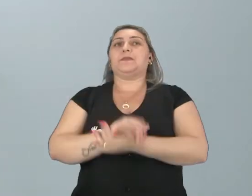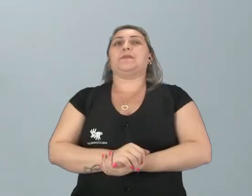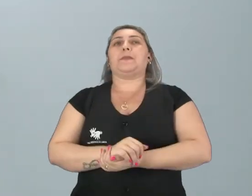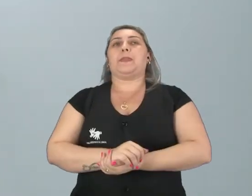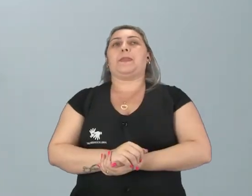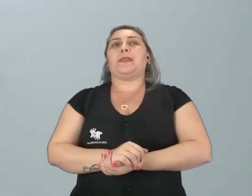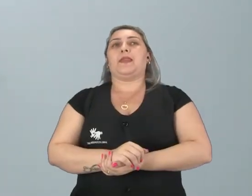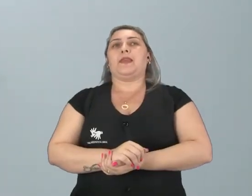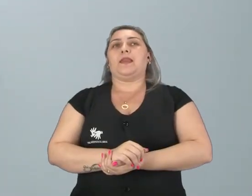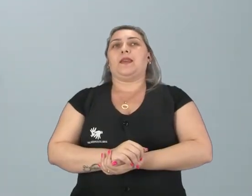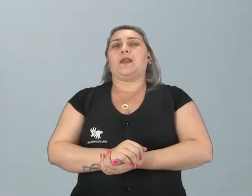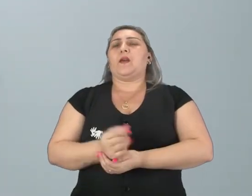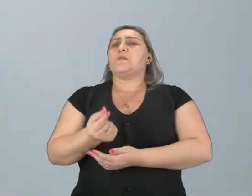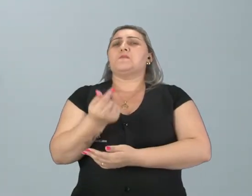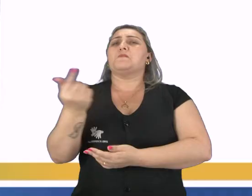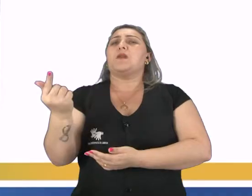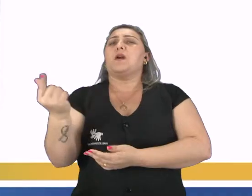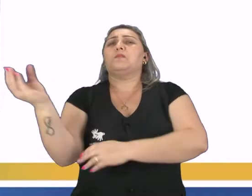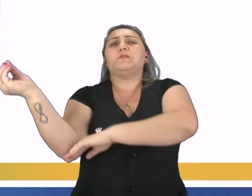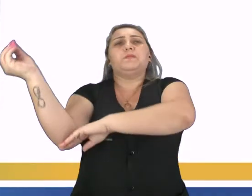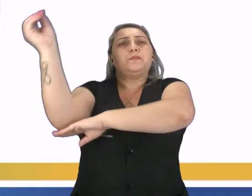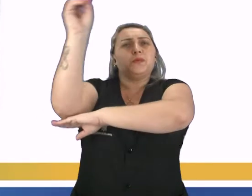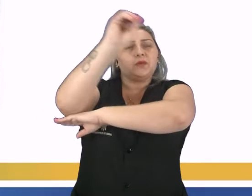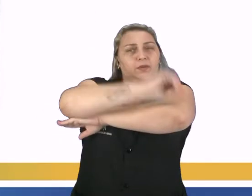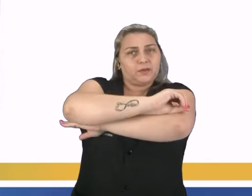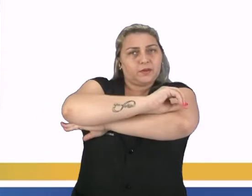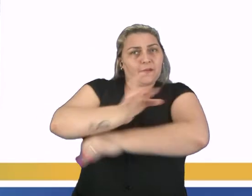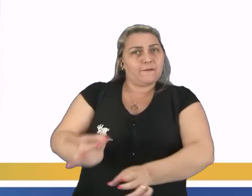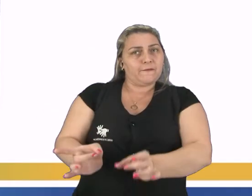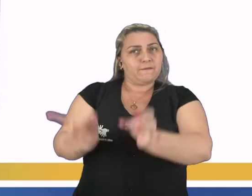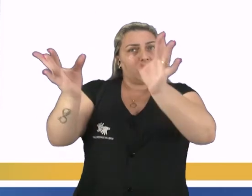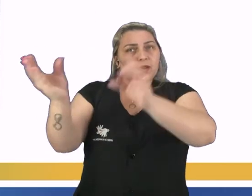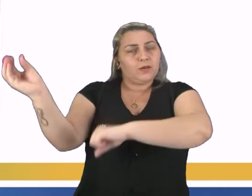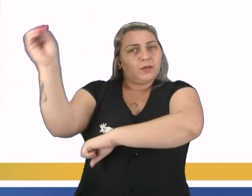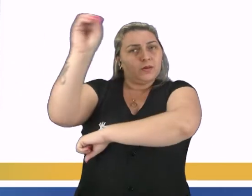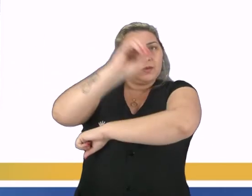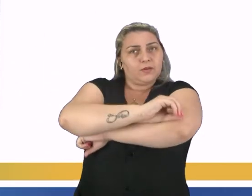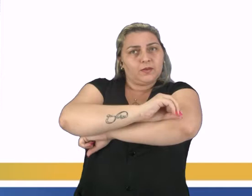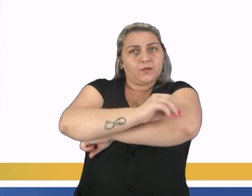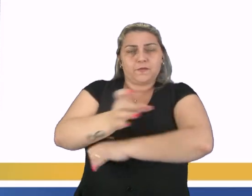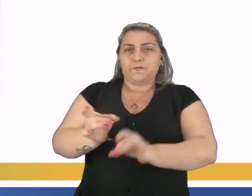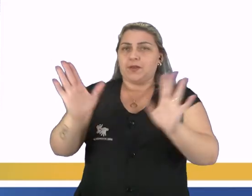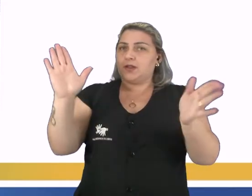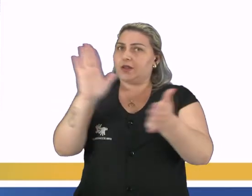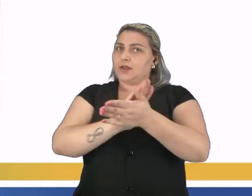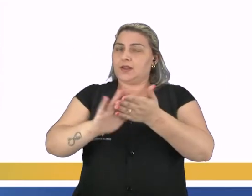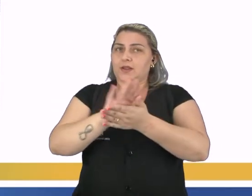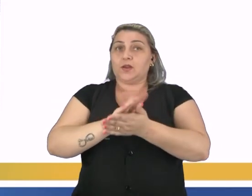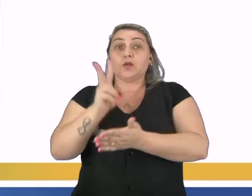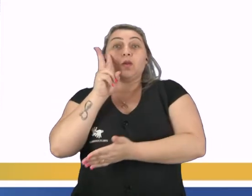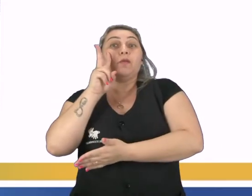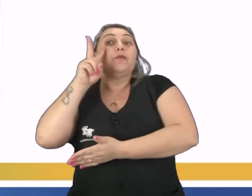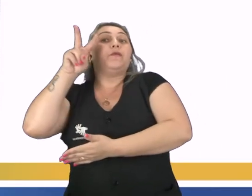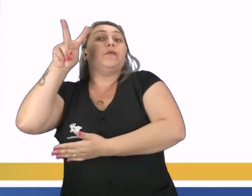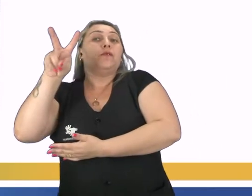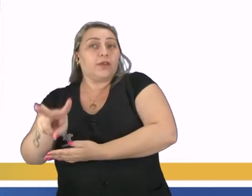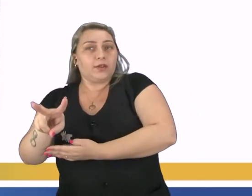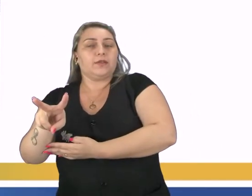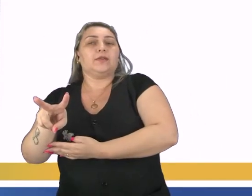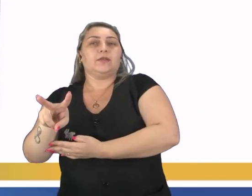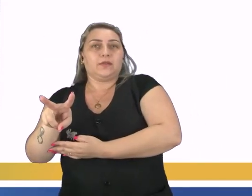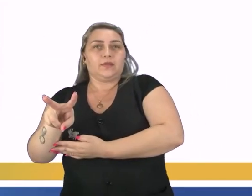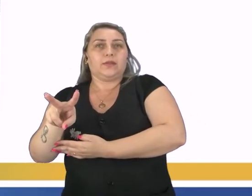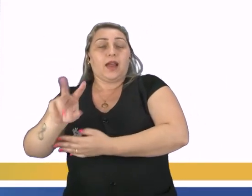intenção. Quanto quer pelo pôr do sol? Vendo o pôr do sol. Não está à venda, eu estou vendo o pôr do